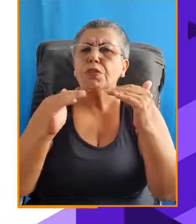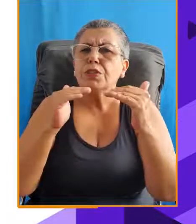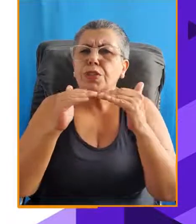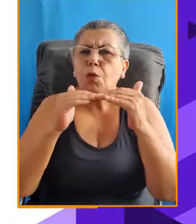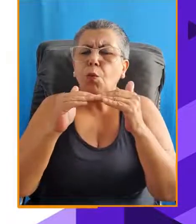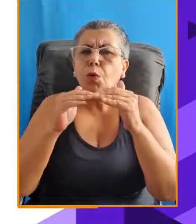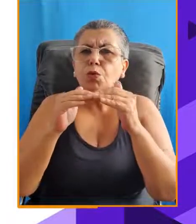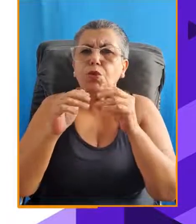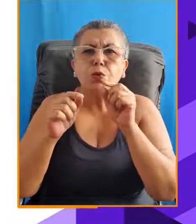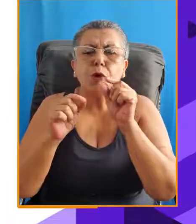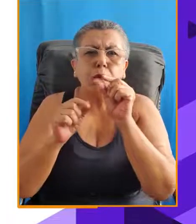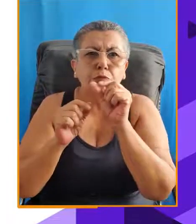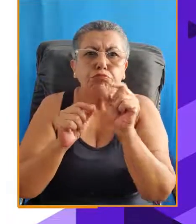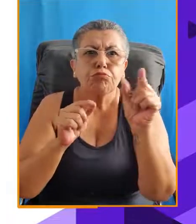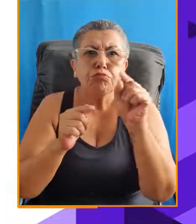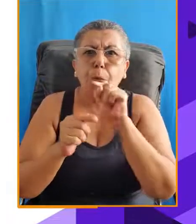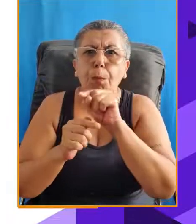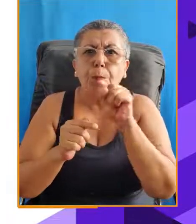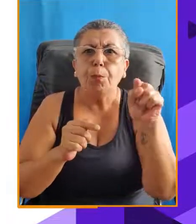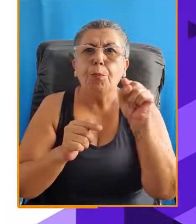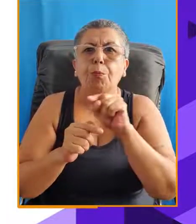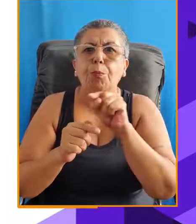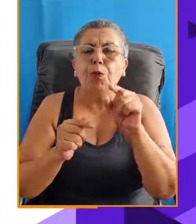os espaços e tamanho dos pontos.